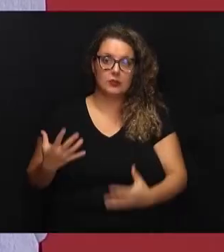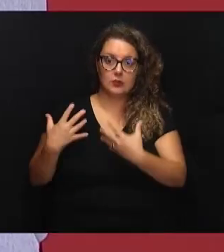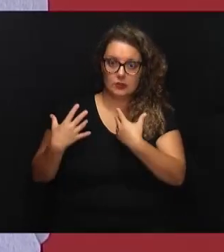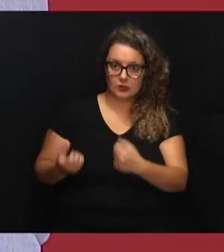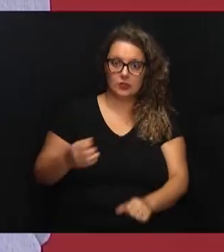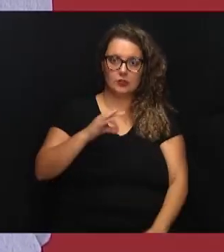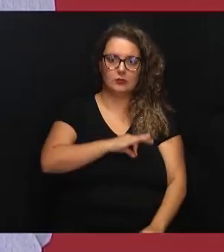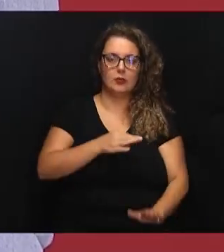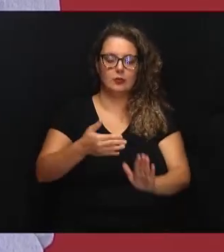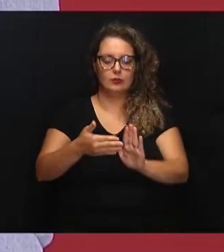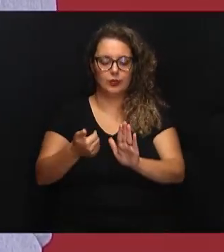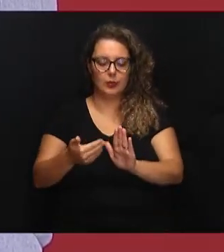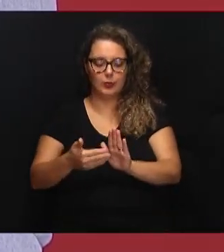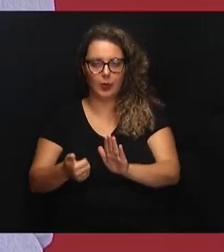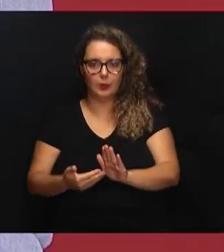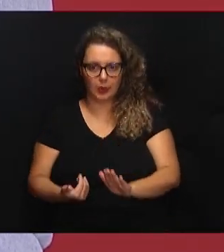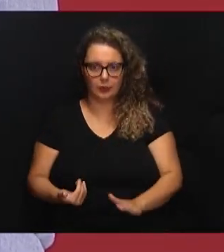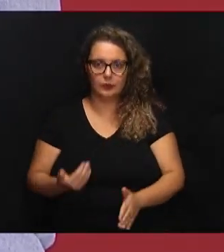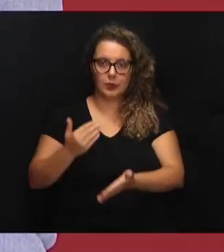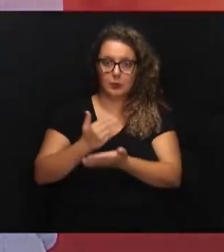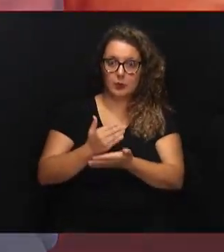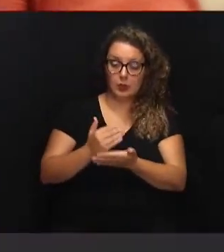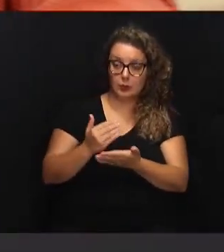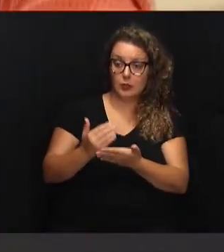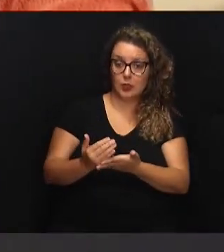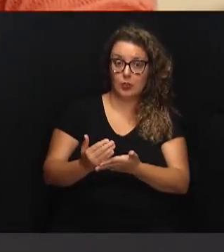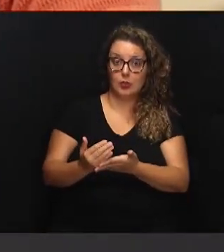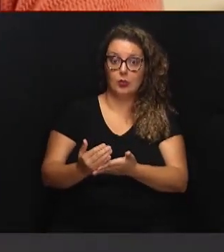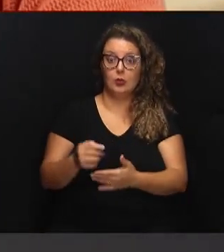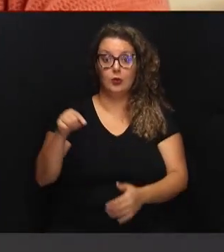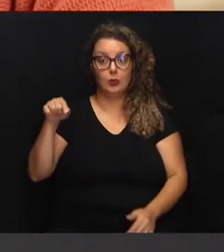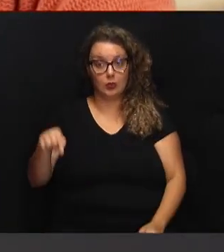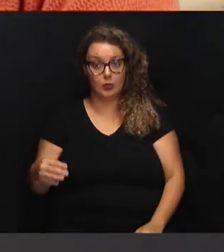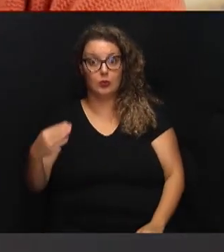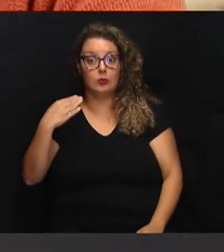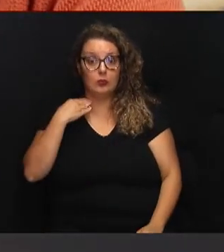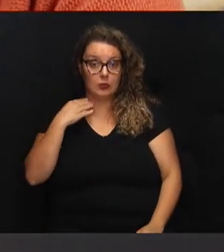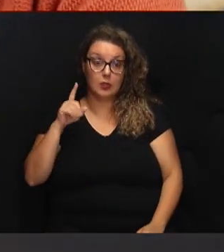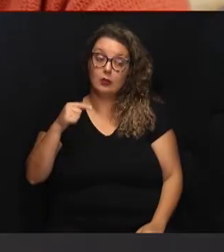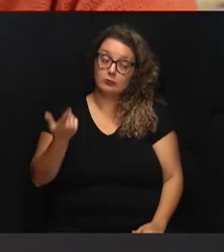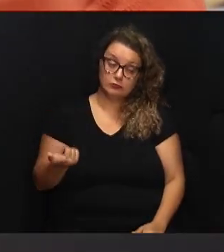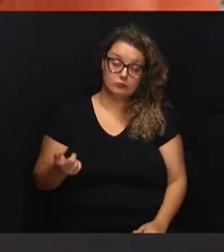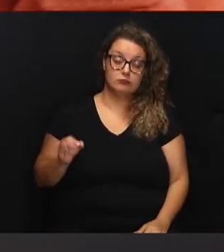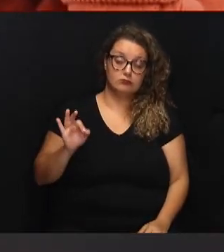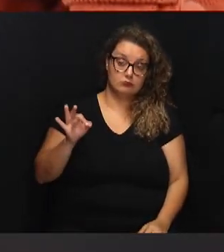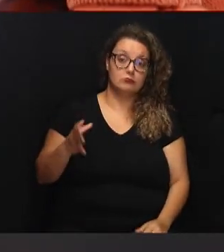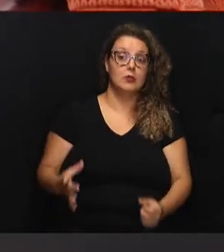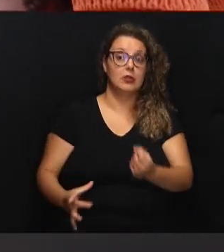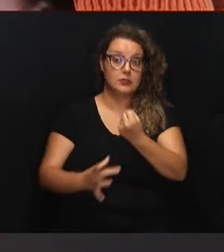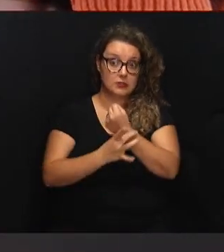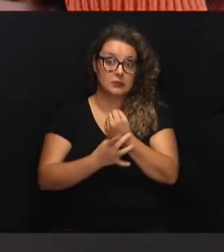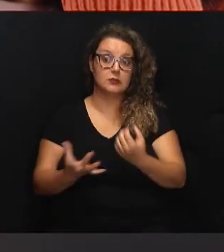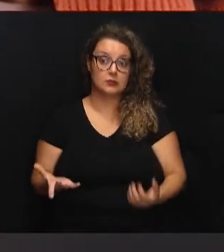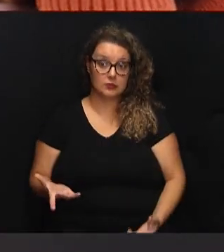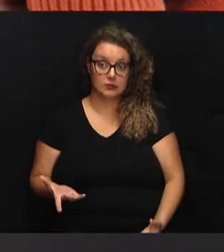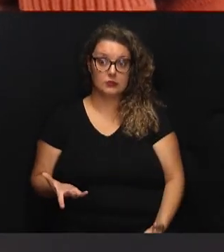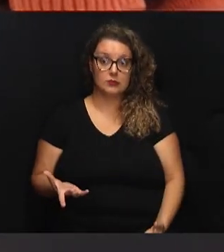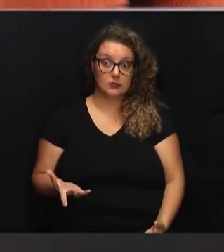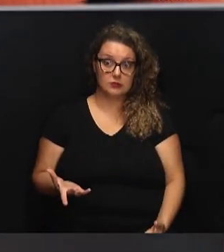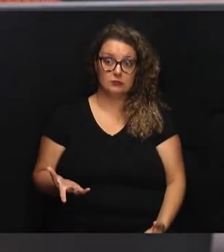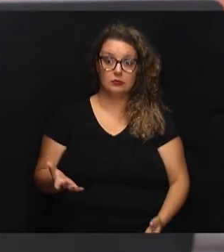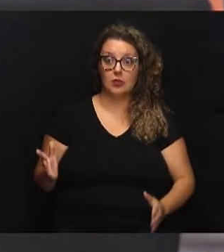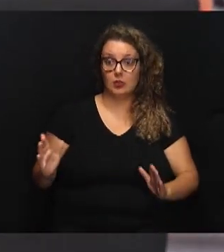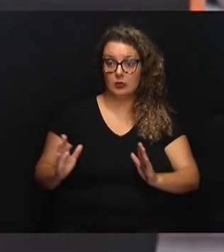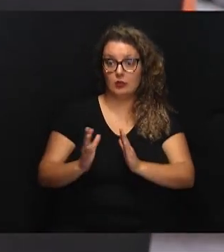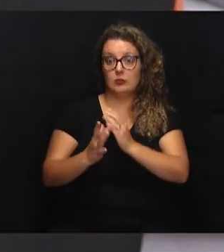salário descontado dessas parcelas, o que para o banco é uma garantia, uma segurança, né? E diante